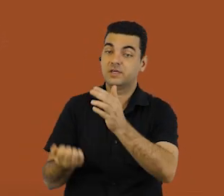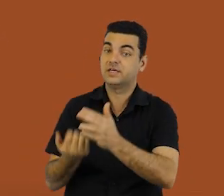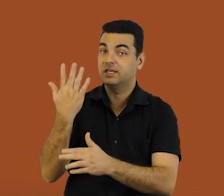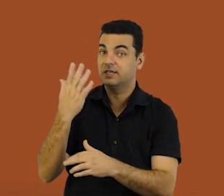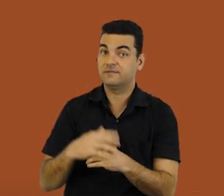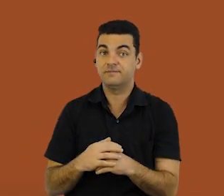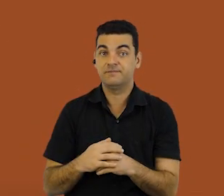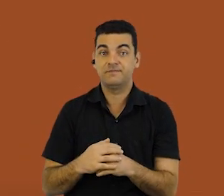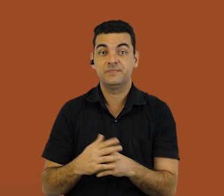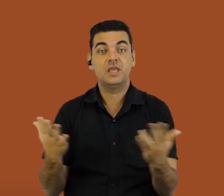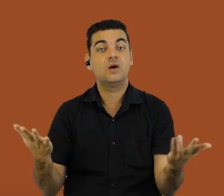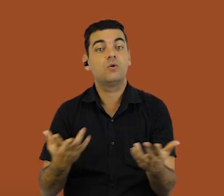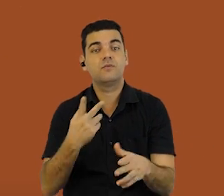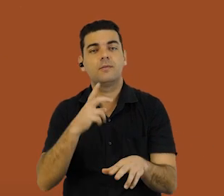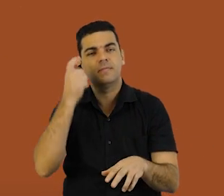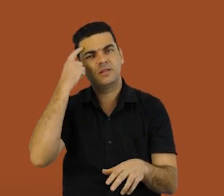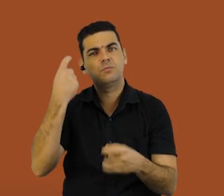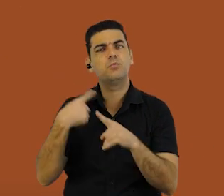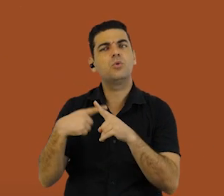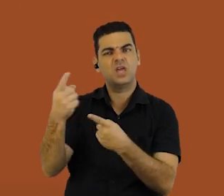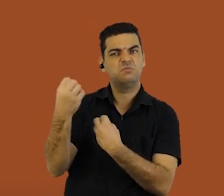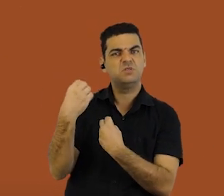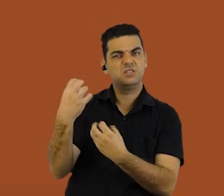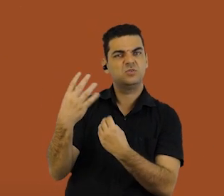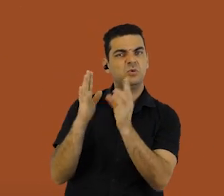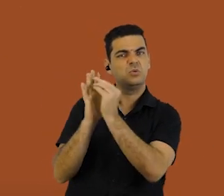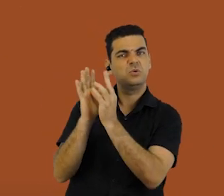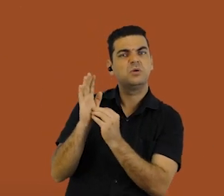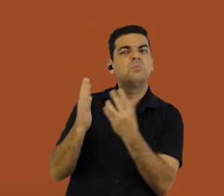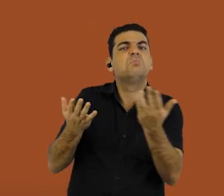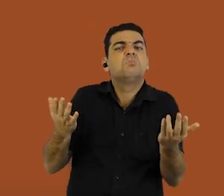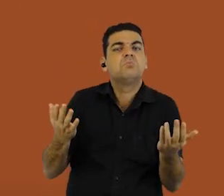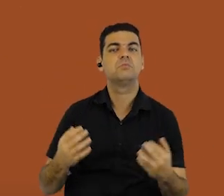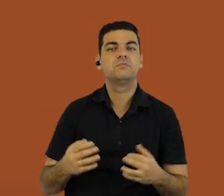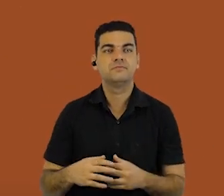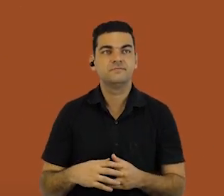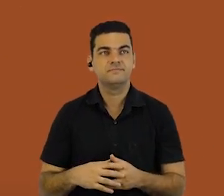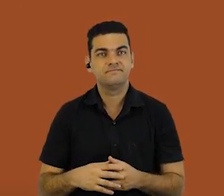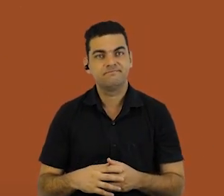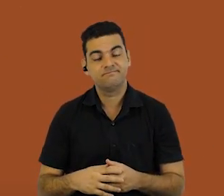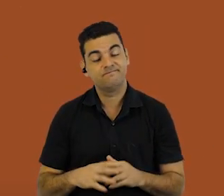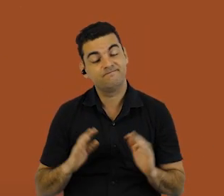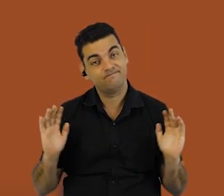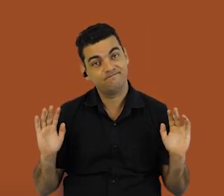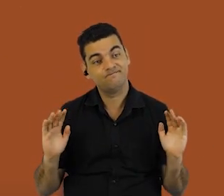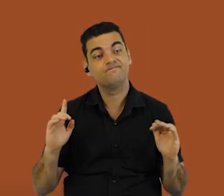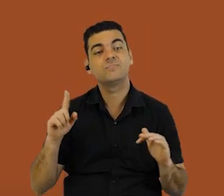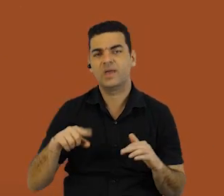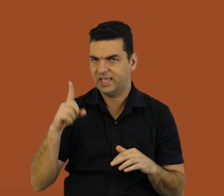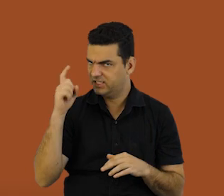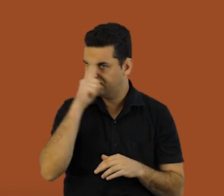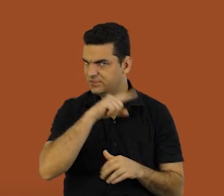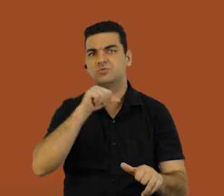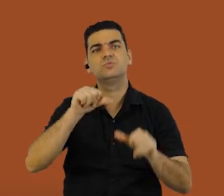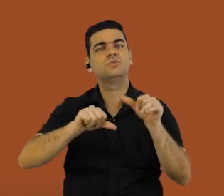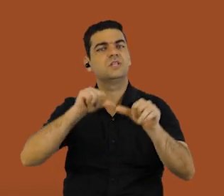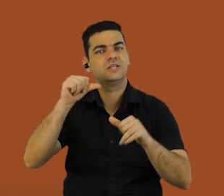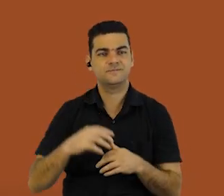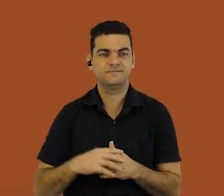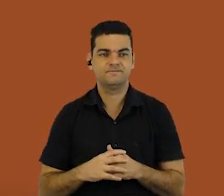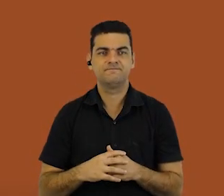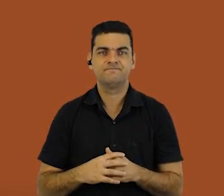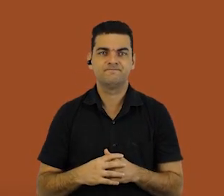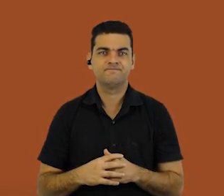que consolidaram quem você é enquanto profissional. Então, é um processo árduo,